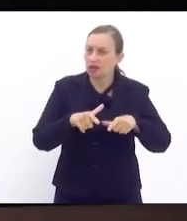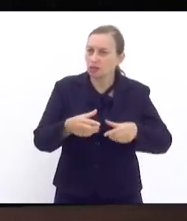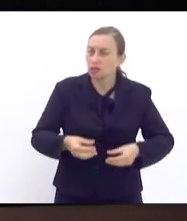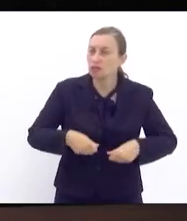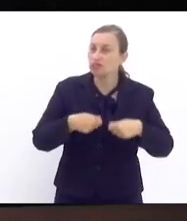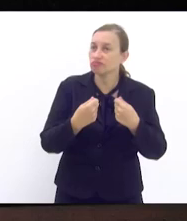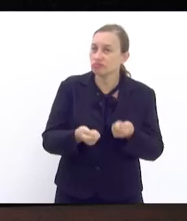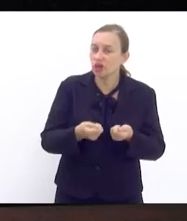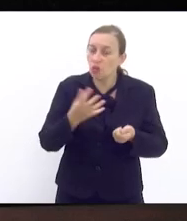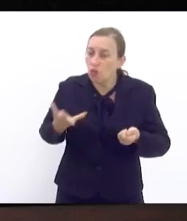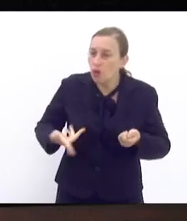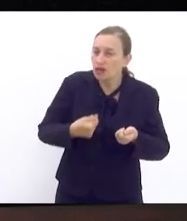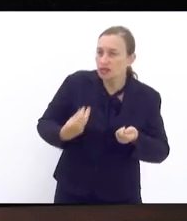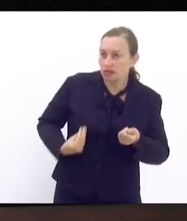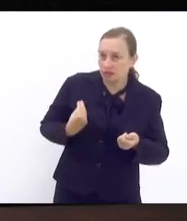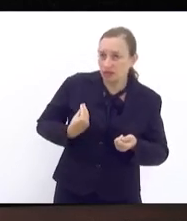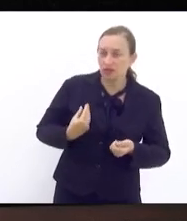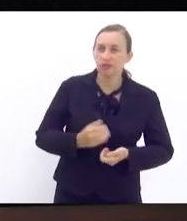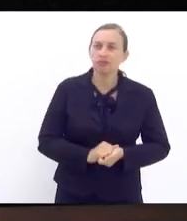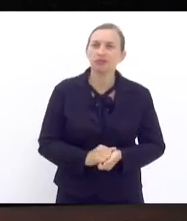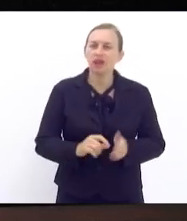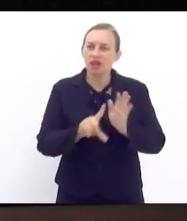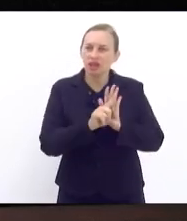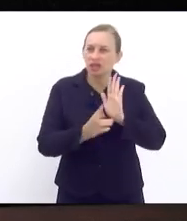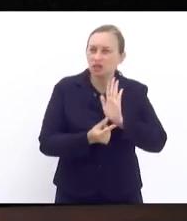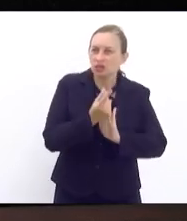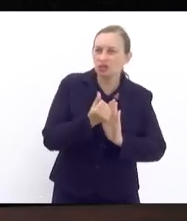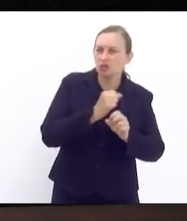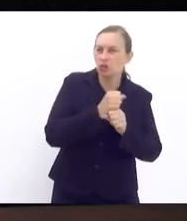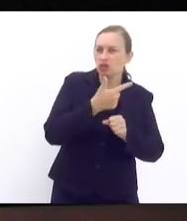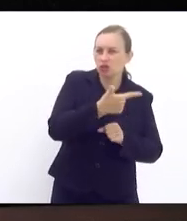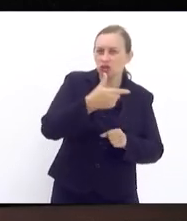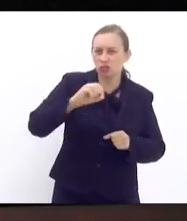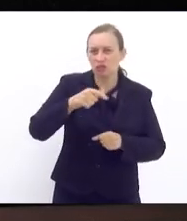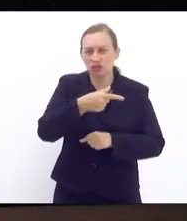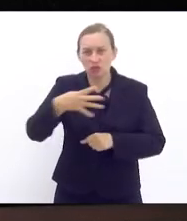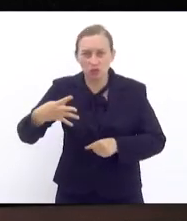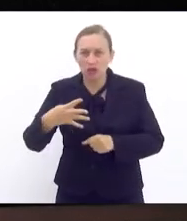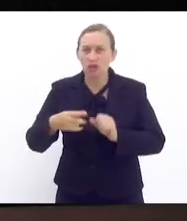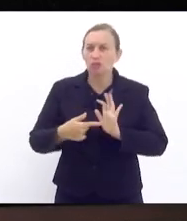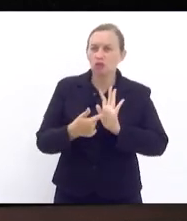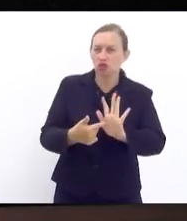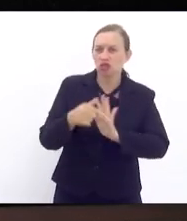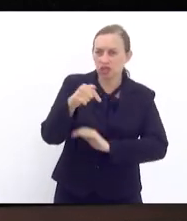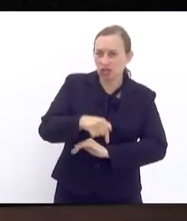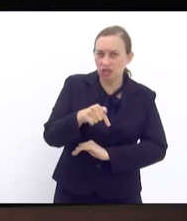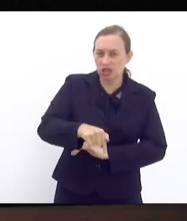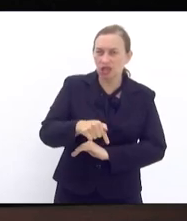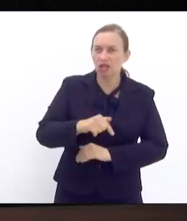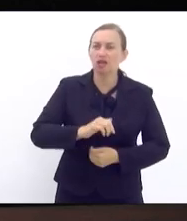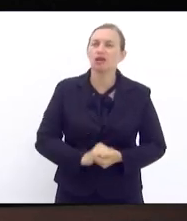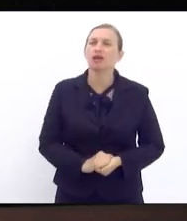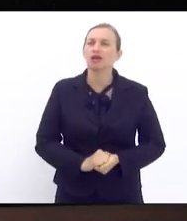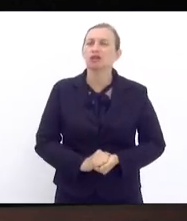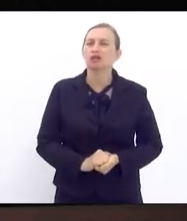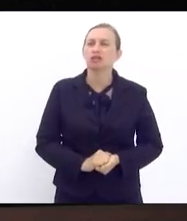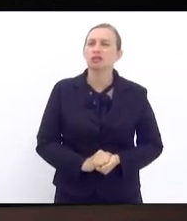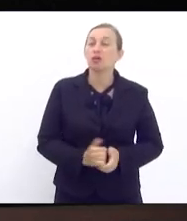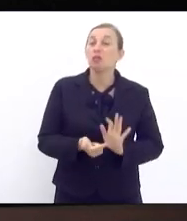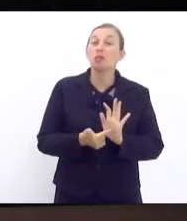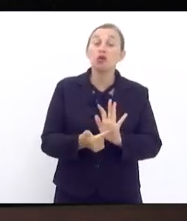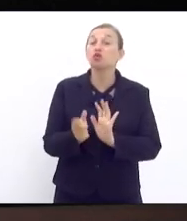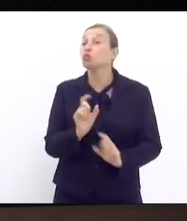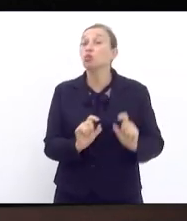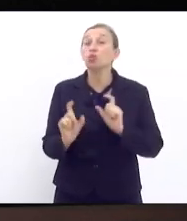proporcionar qualidade de vida. O LDO de 2024, como apontado aqui em seus demonstrativos, sinaliza